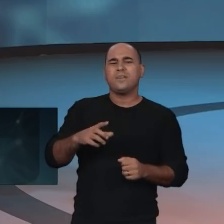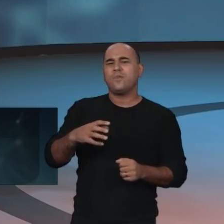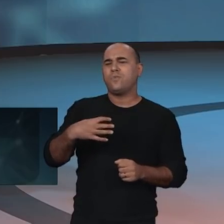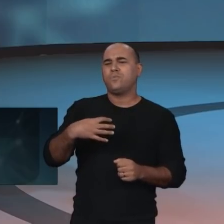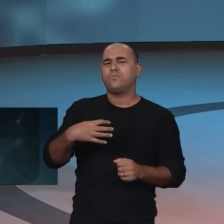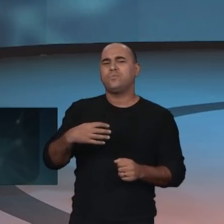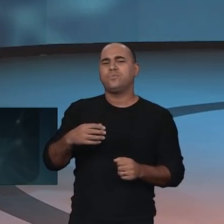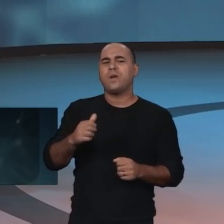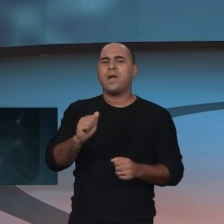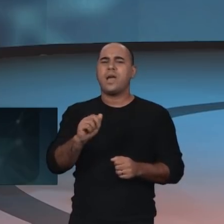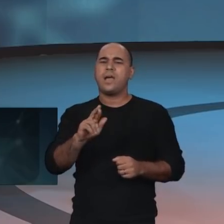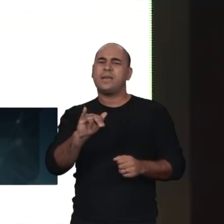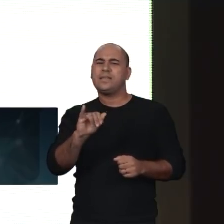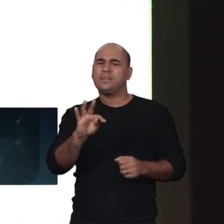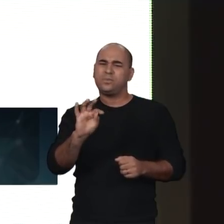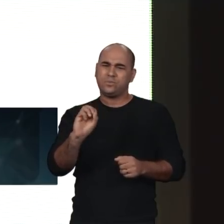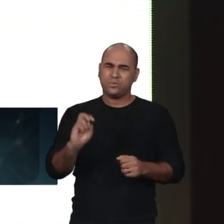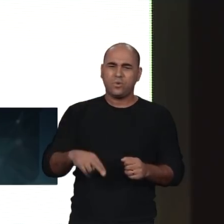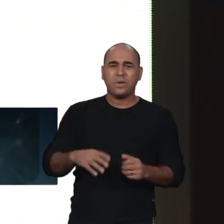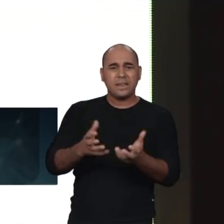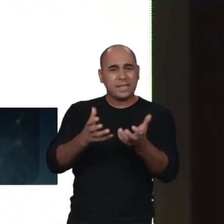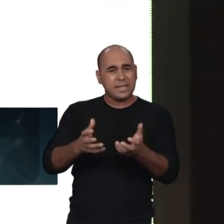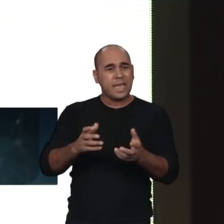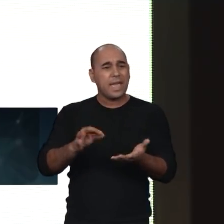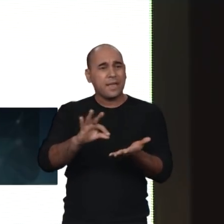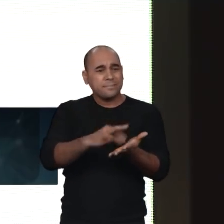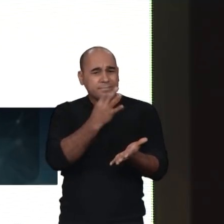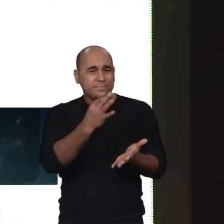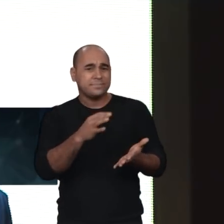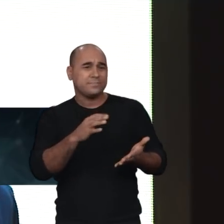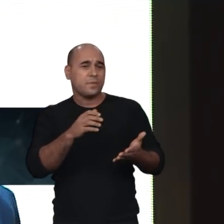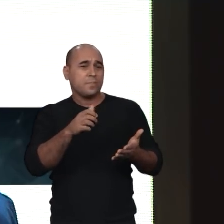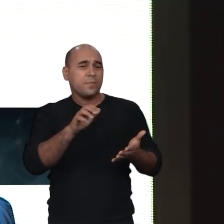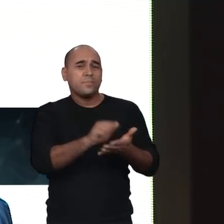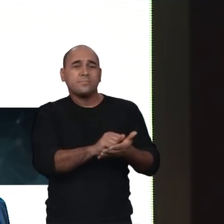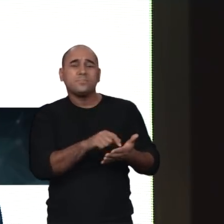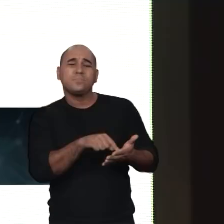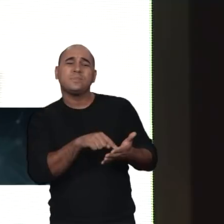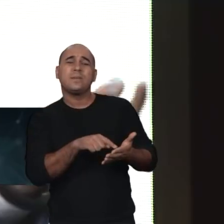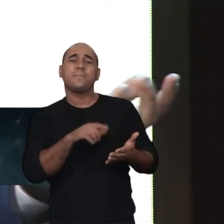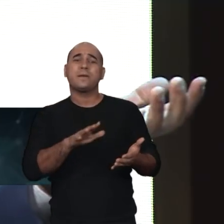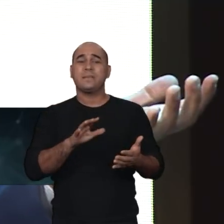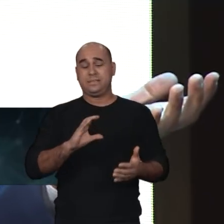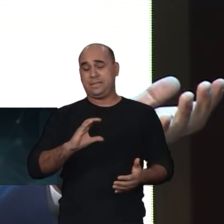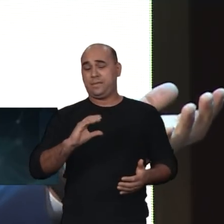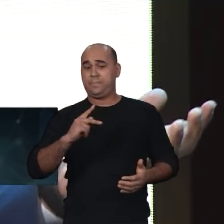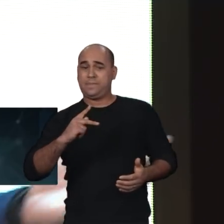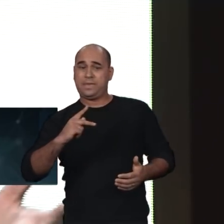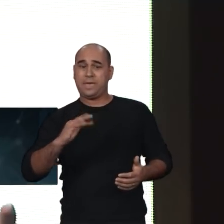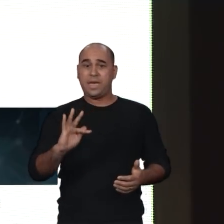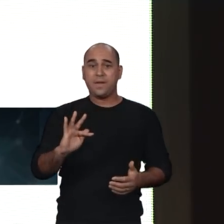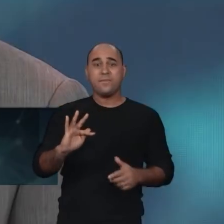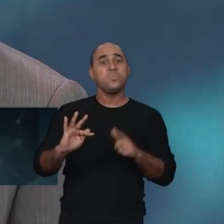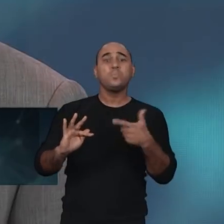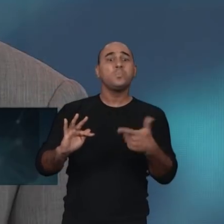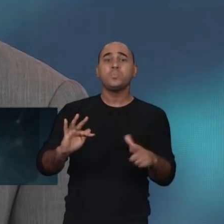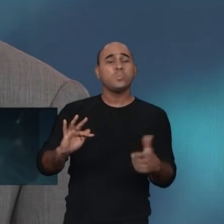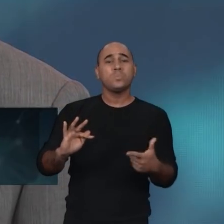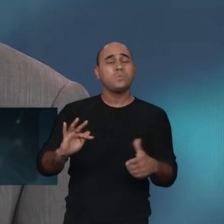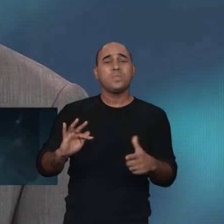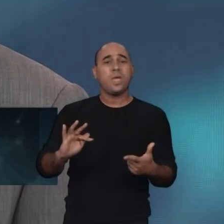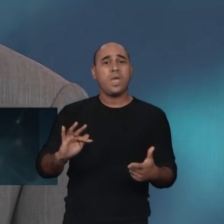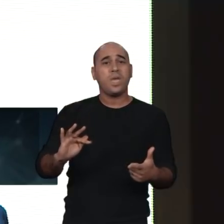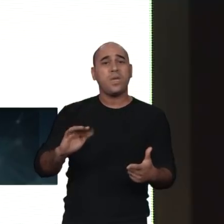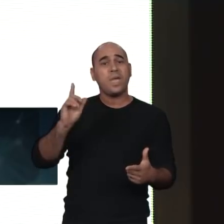Arilton, que ele quer se matricular na escola, mas como pede o CPF, e ele não tem CPF, ele é português, e como tem outros que